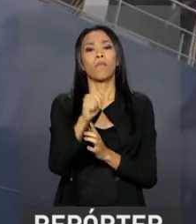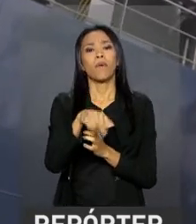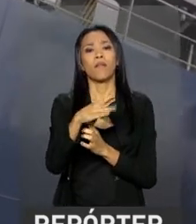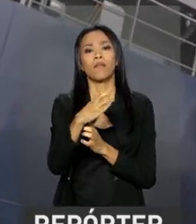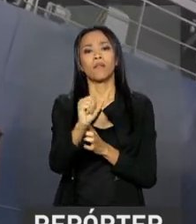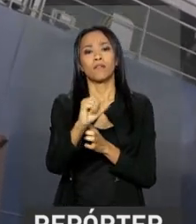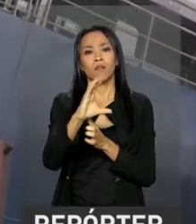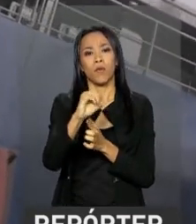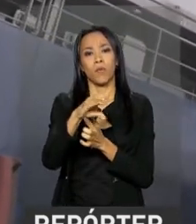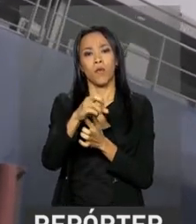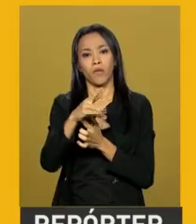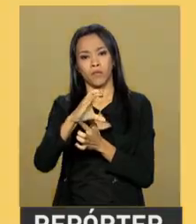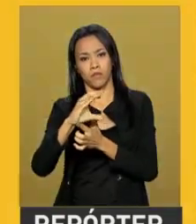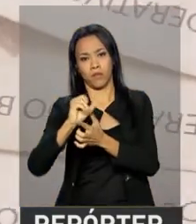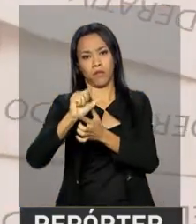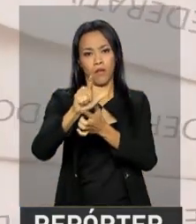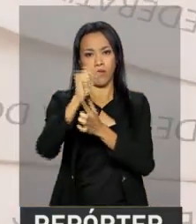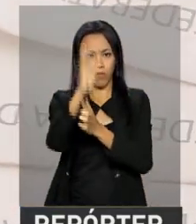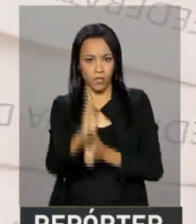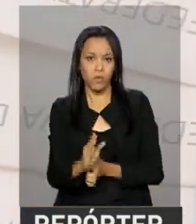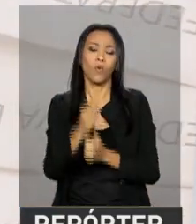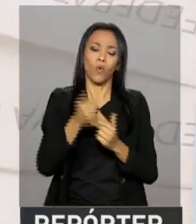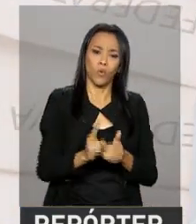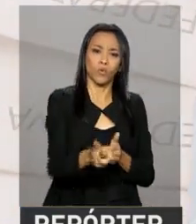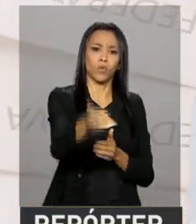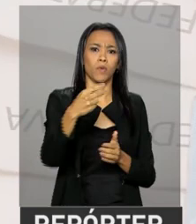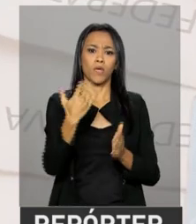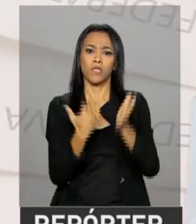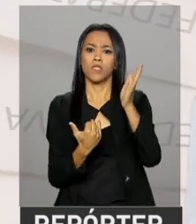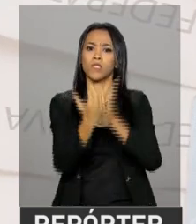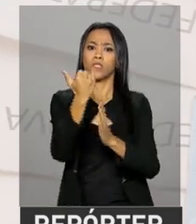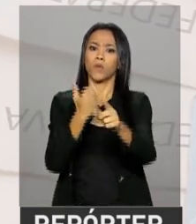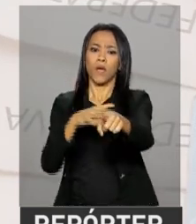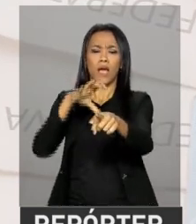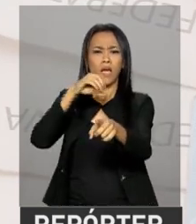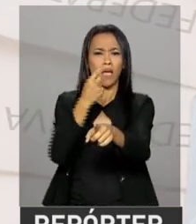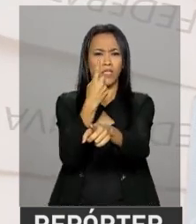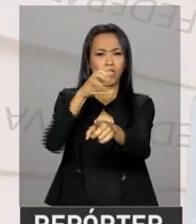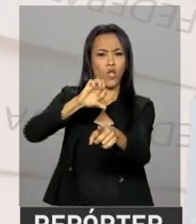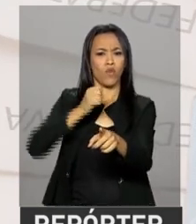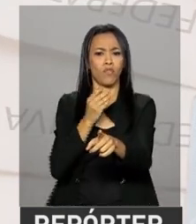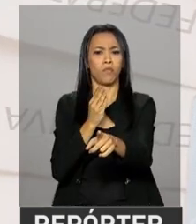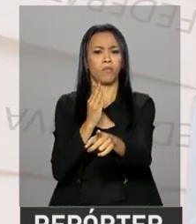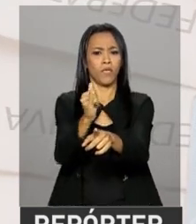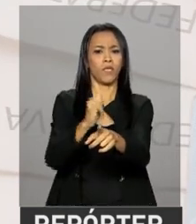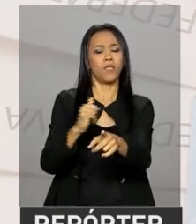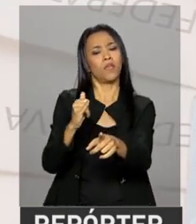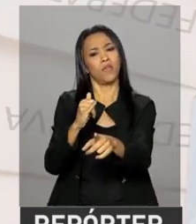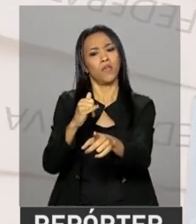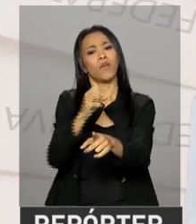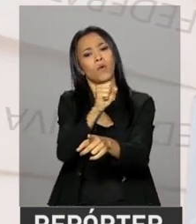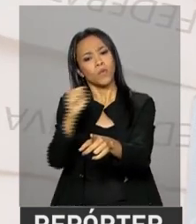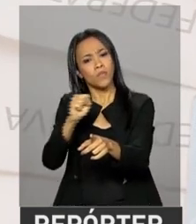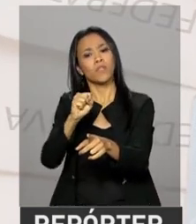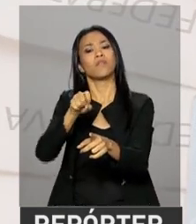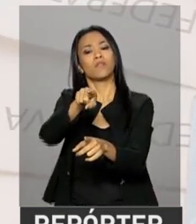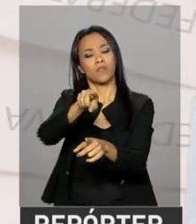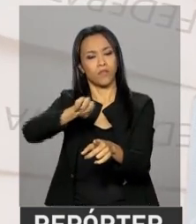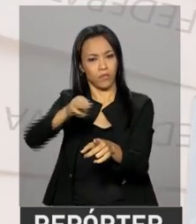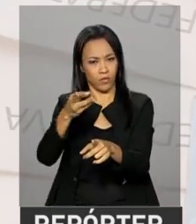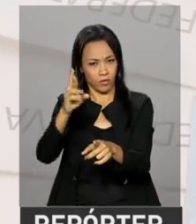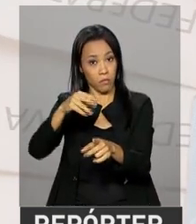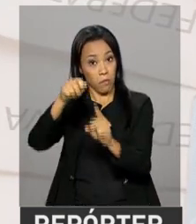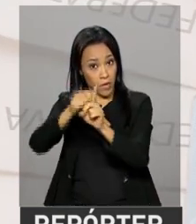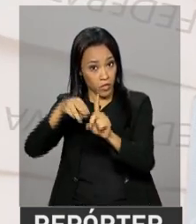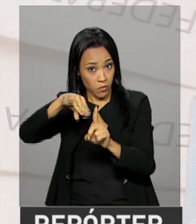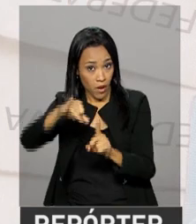batendo recordes as exportações brasileiras chegaram a 19 milhões e 800 milhões de dólares em maio já as